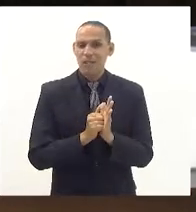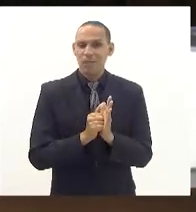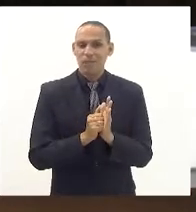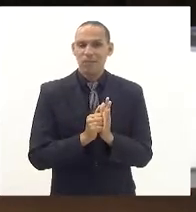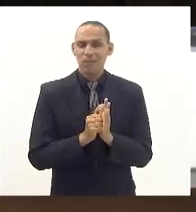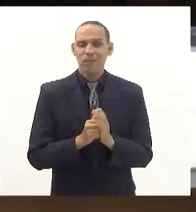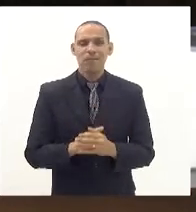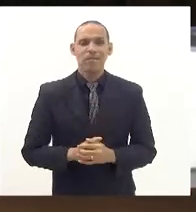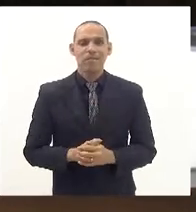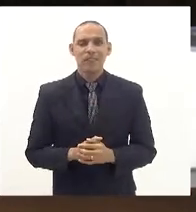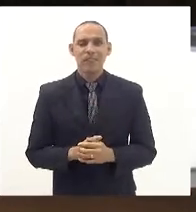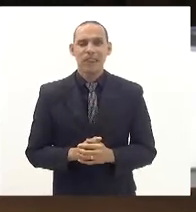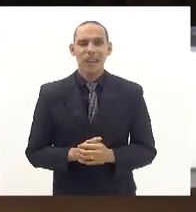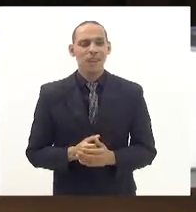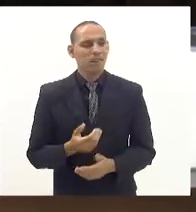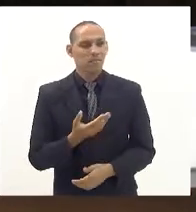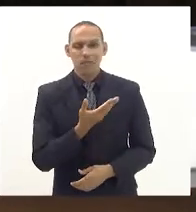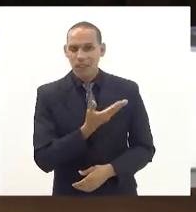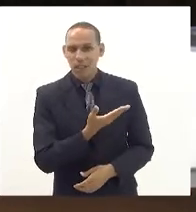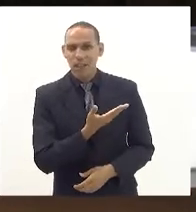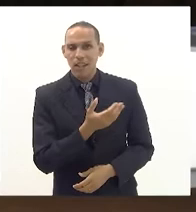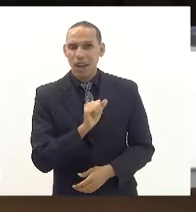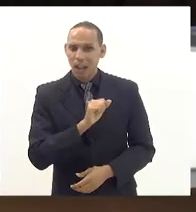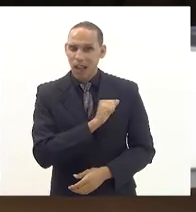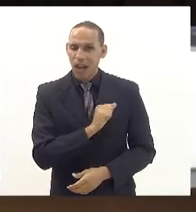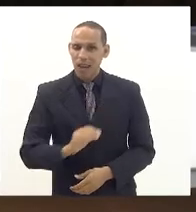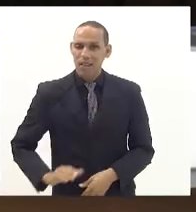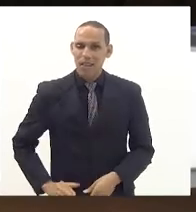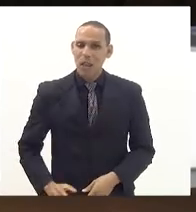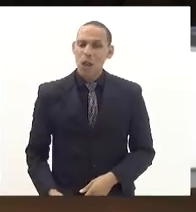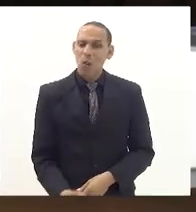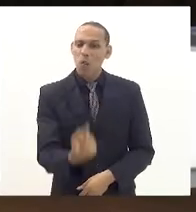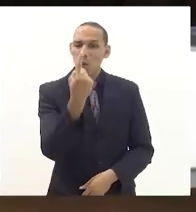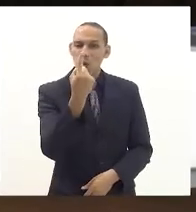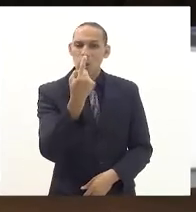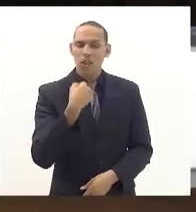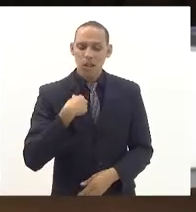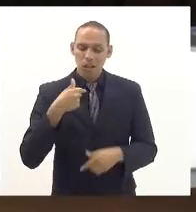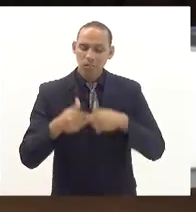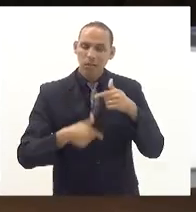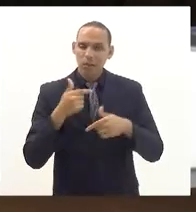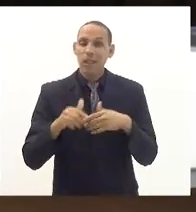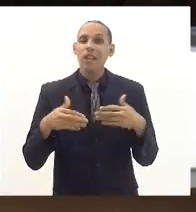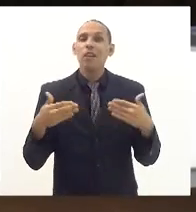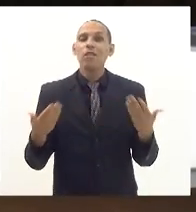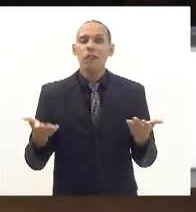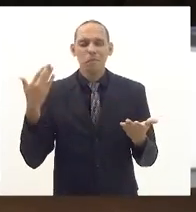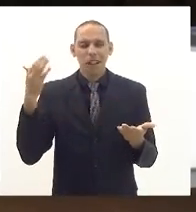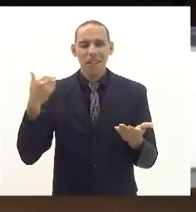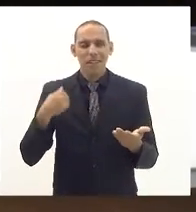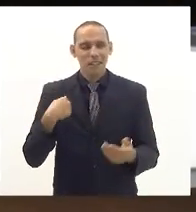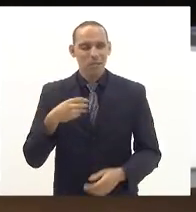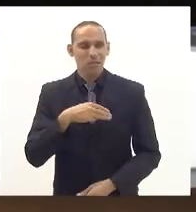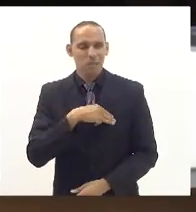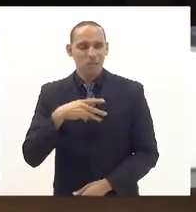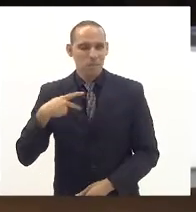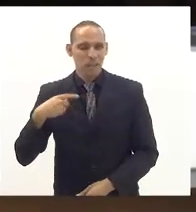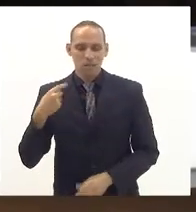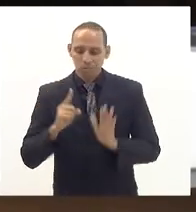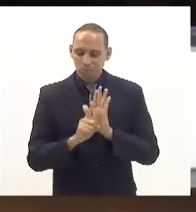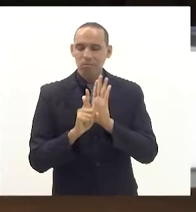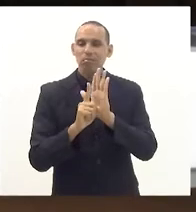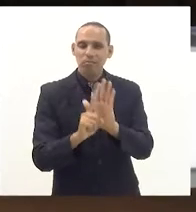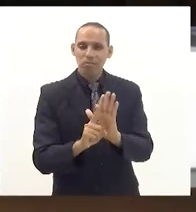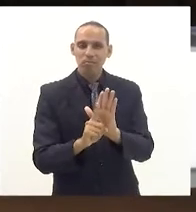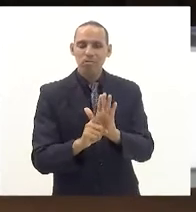foi o único Deputado com qual eu trabalhei no período que fiquei à frente do Ministério Público do Estado do Rio